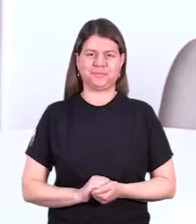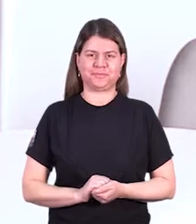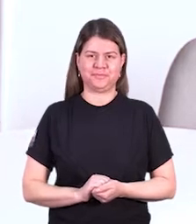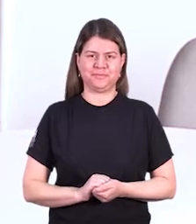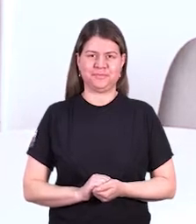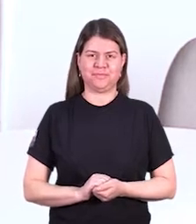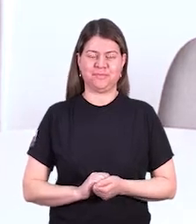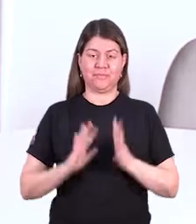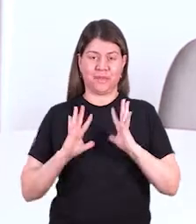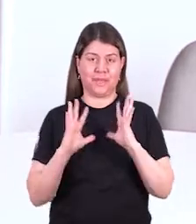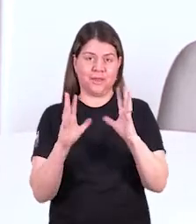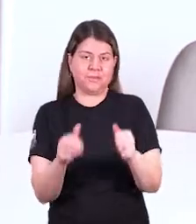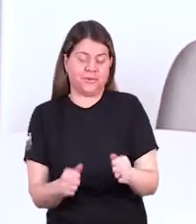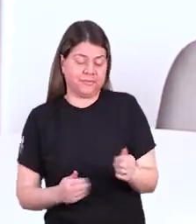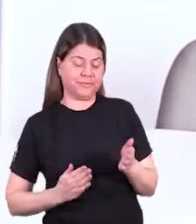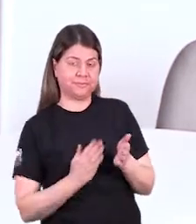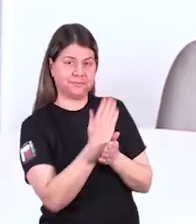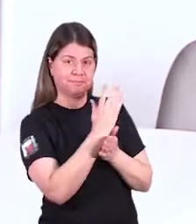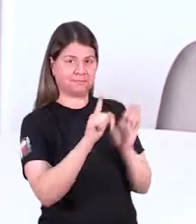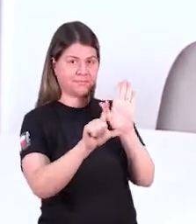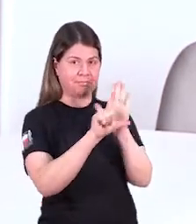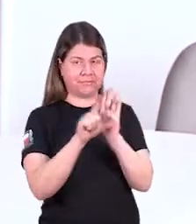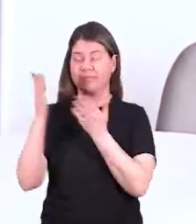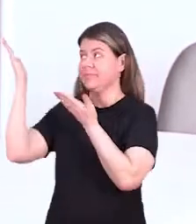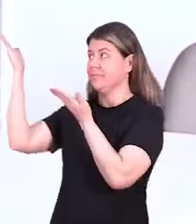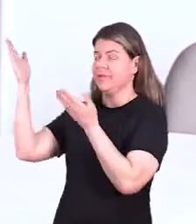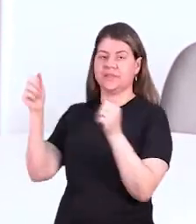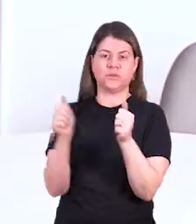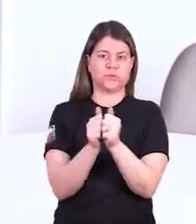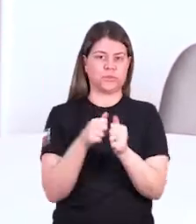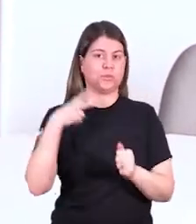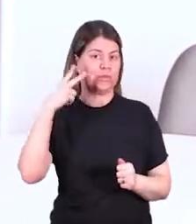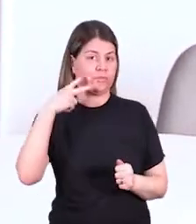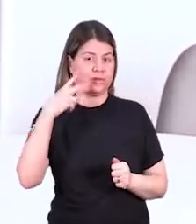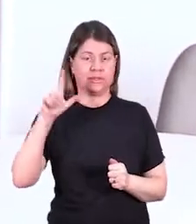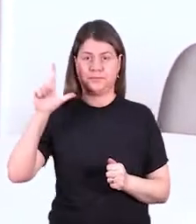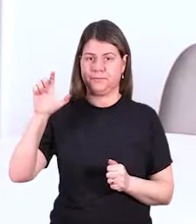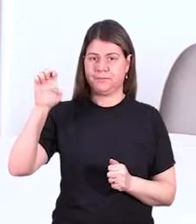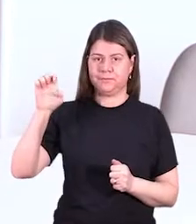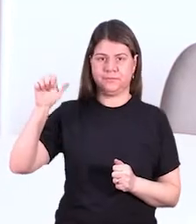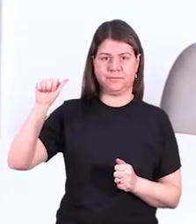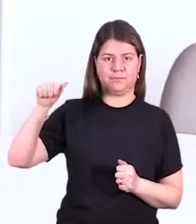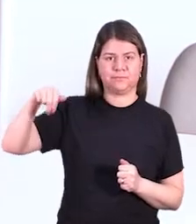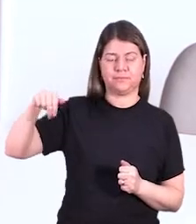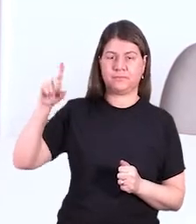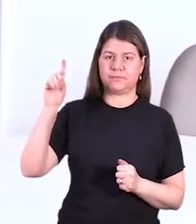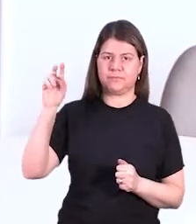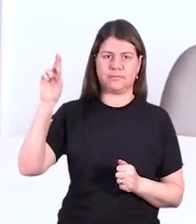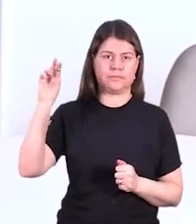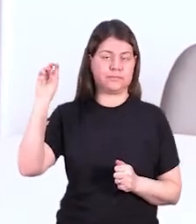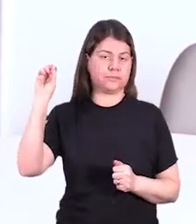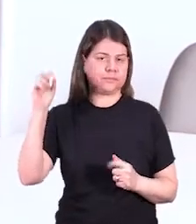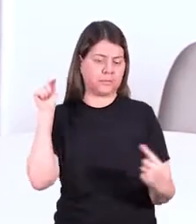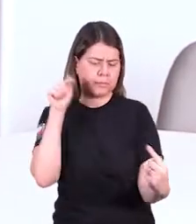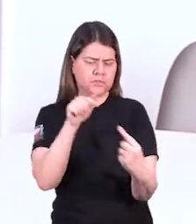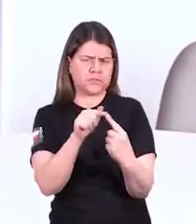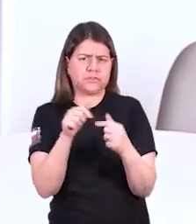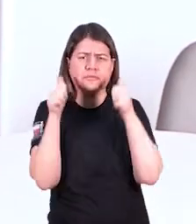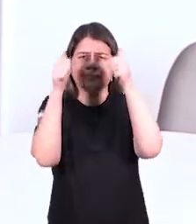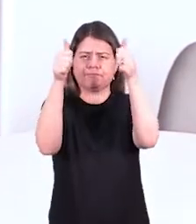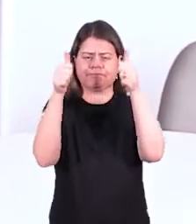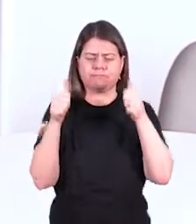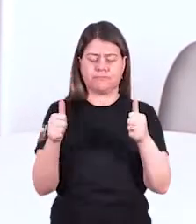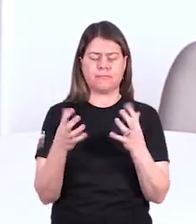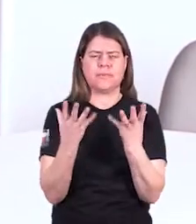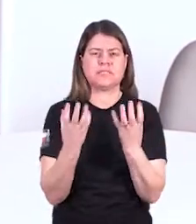nós tivemos aprovado por unanimidade uma lei de minha autoria do Leandro palmarini que especifica a fixação de cartazes para admissão de